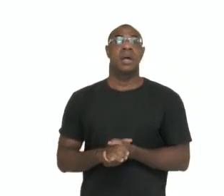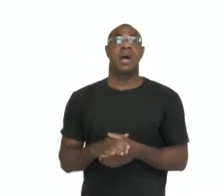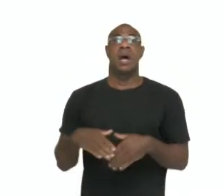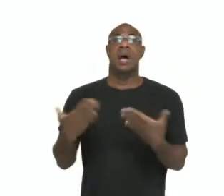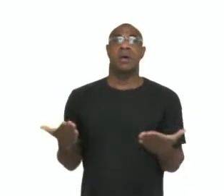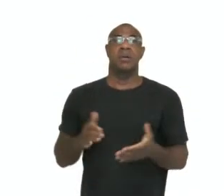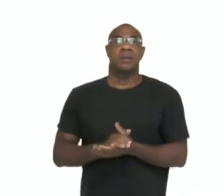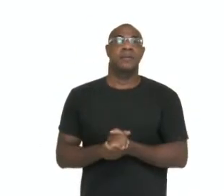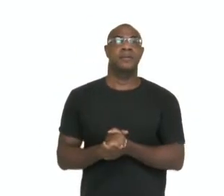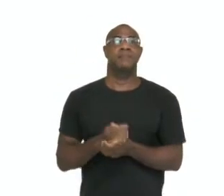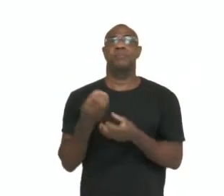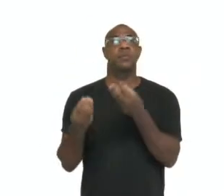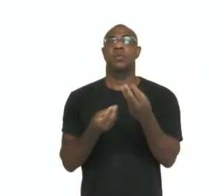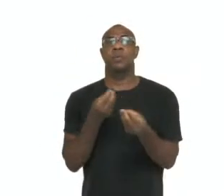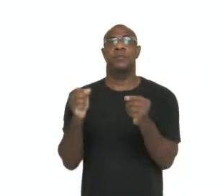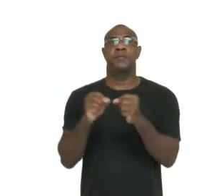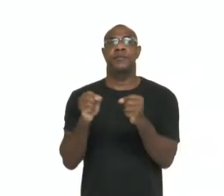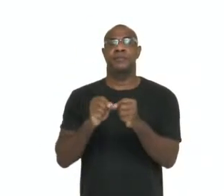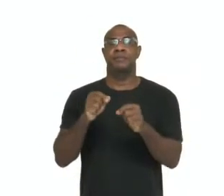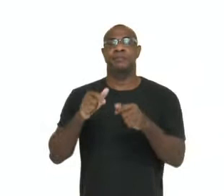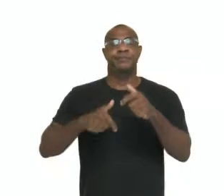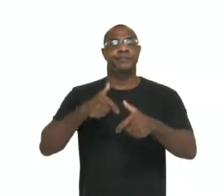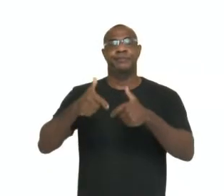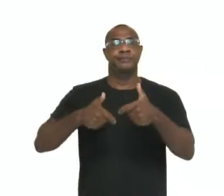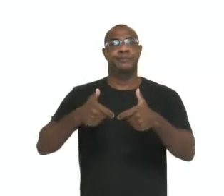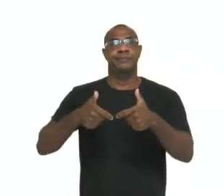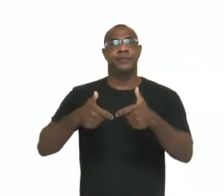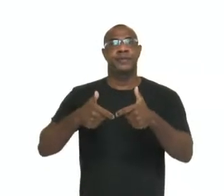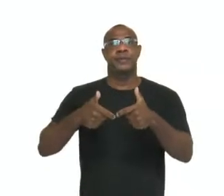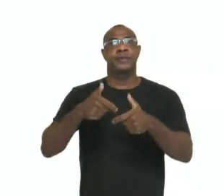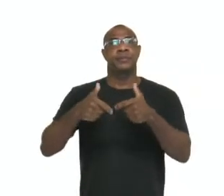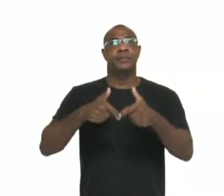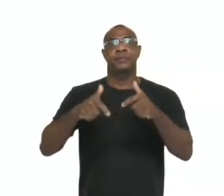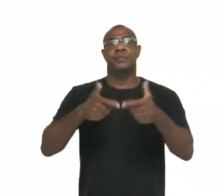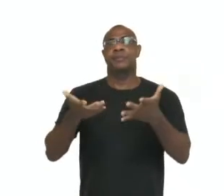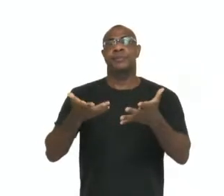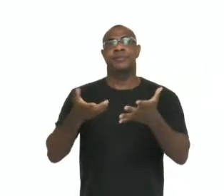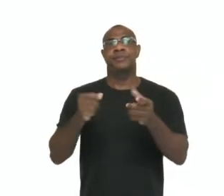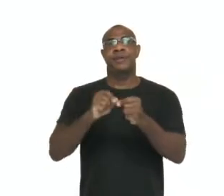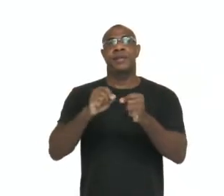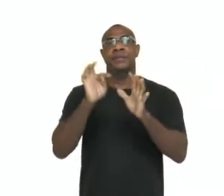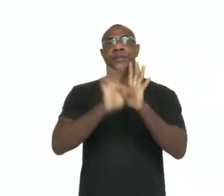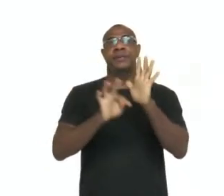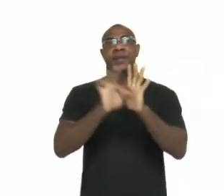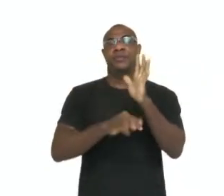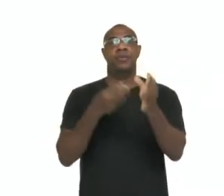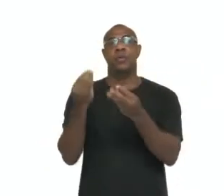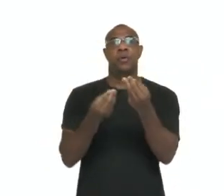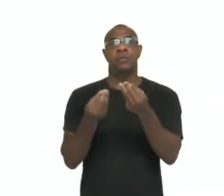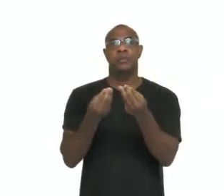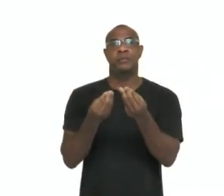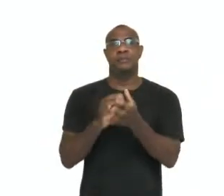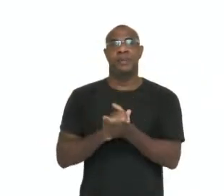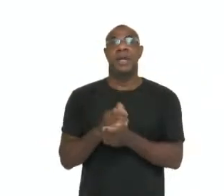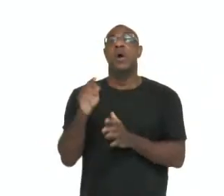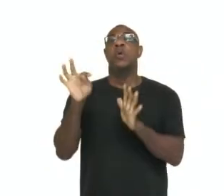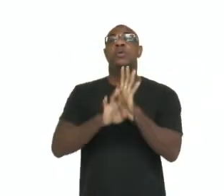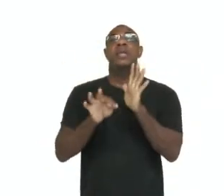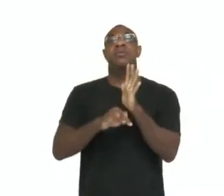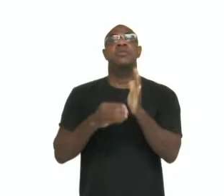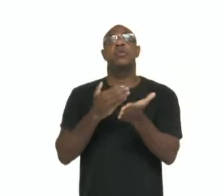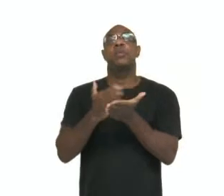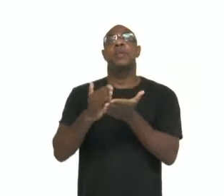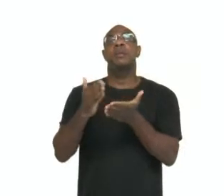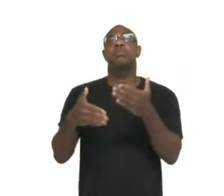de produção da obra. Então, essa obra, Dom Casmurro, ela é uma obra que começou na